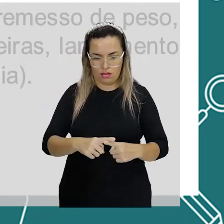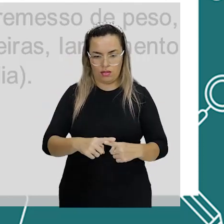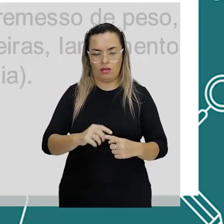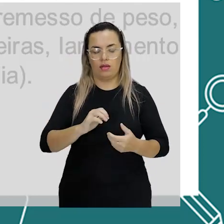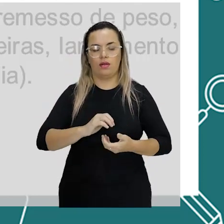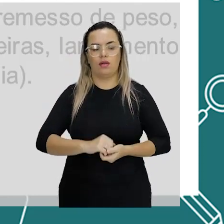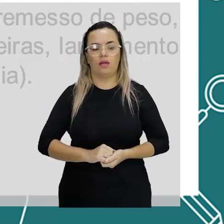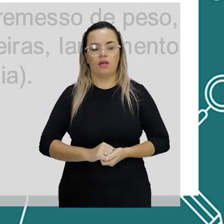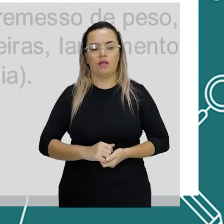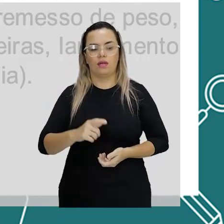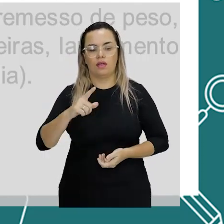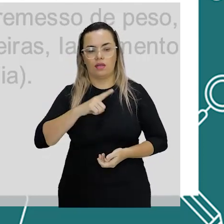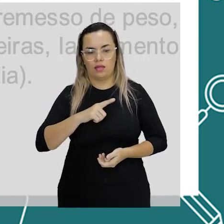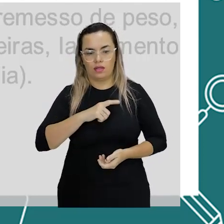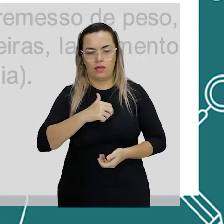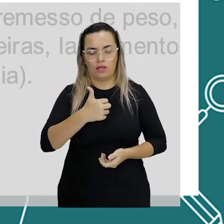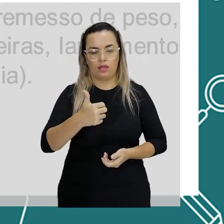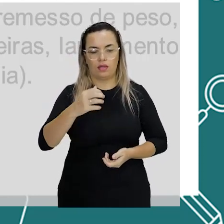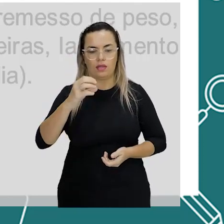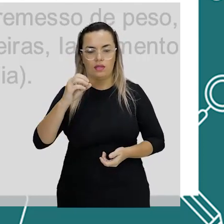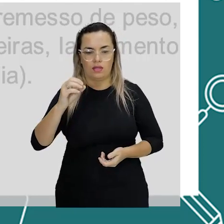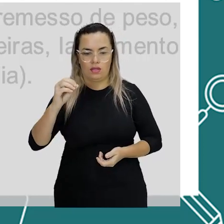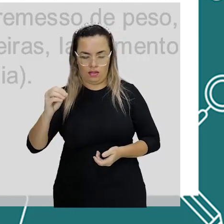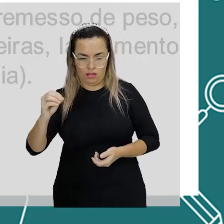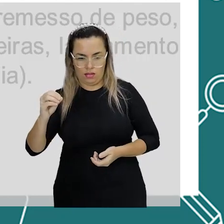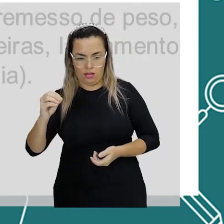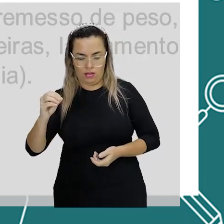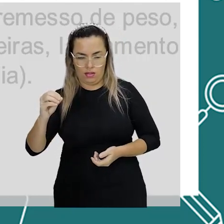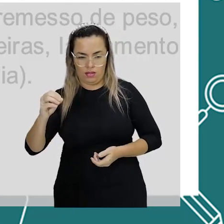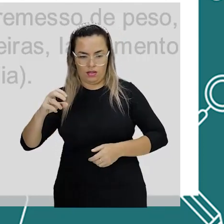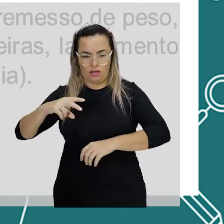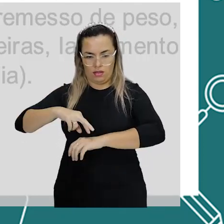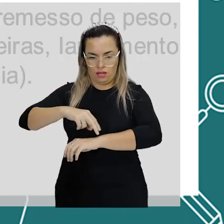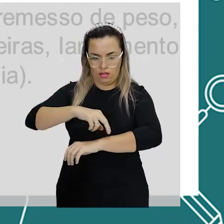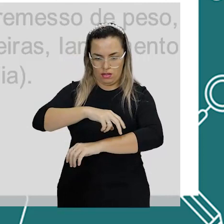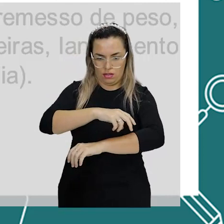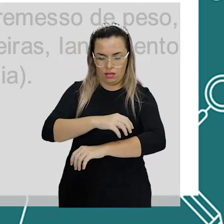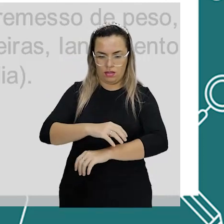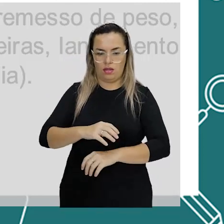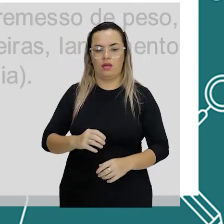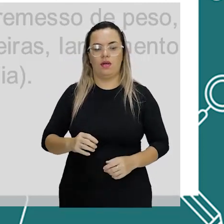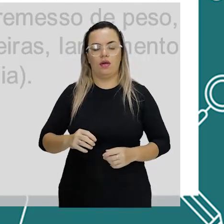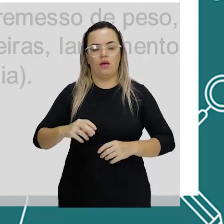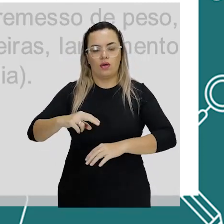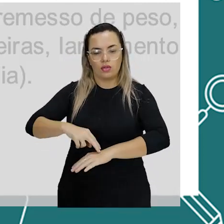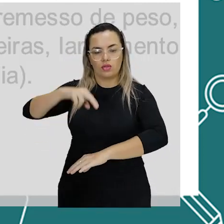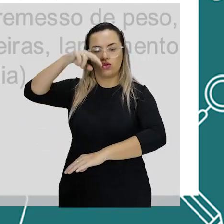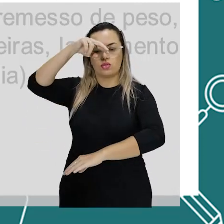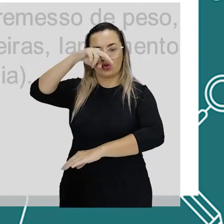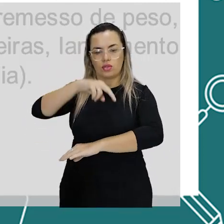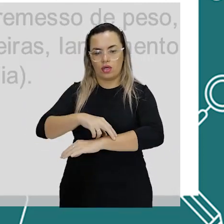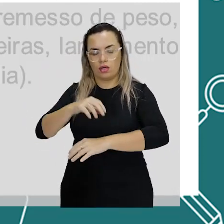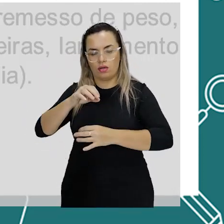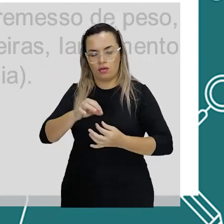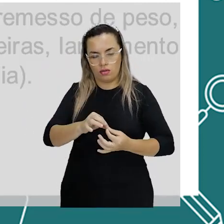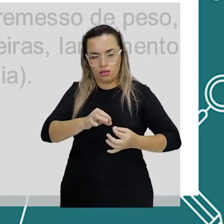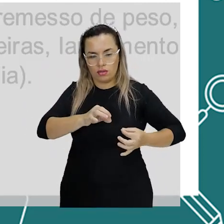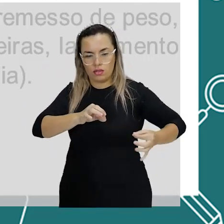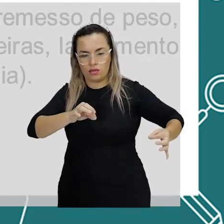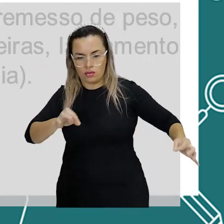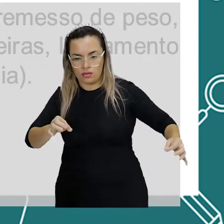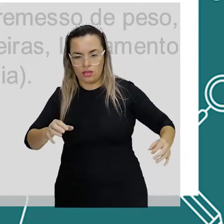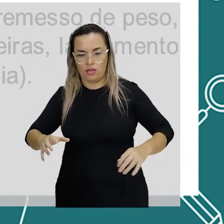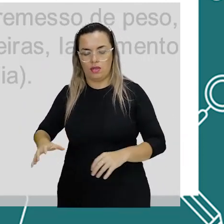modalidades: 100 metros rasos, salto em distância, arremesso de peso, salto em altura,